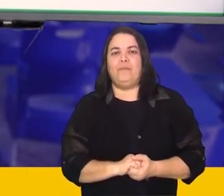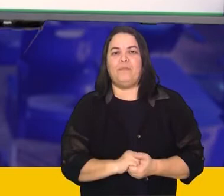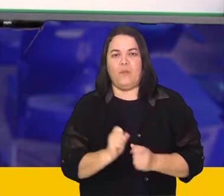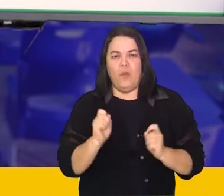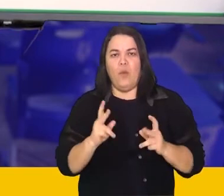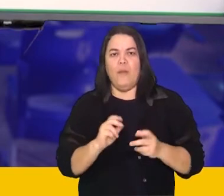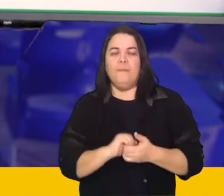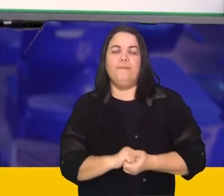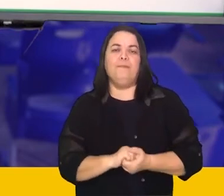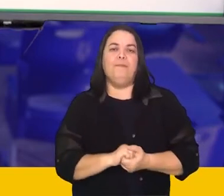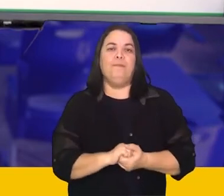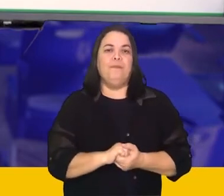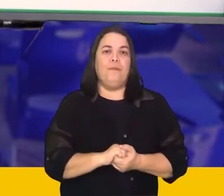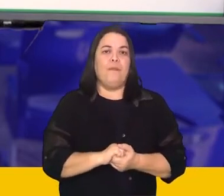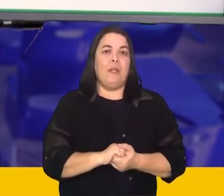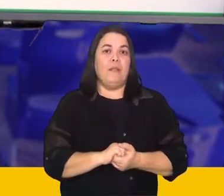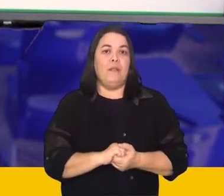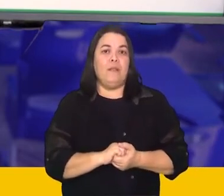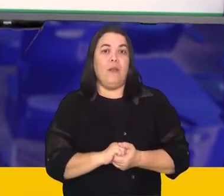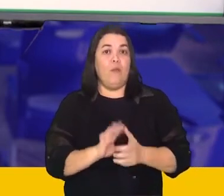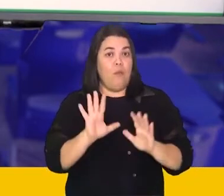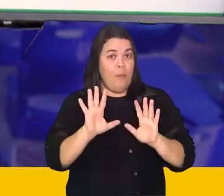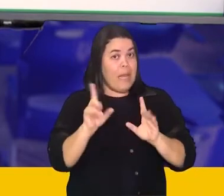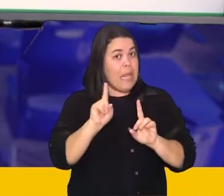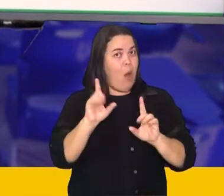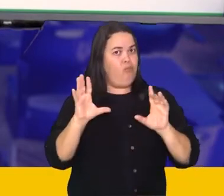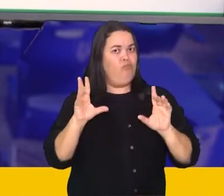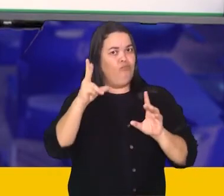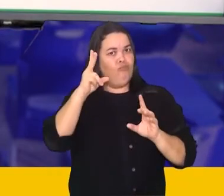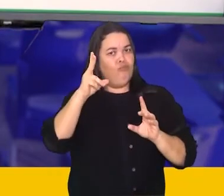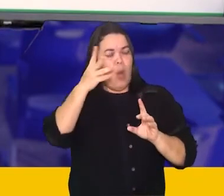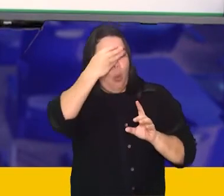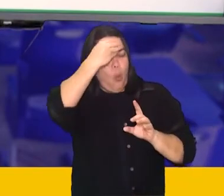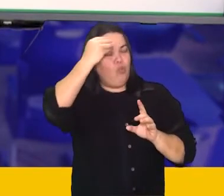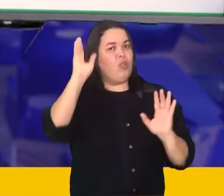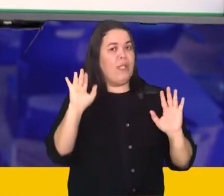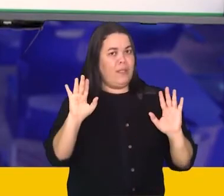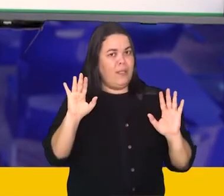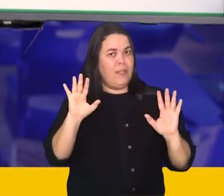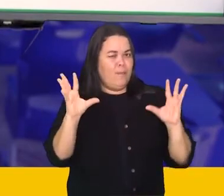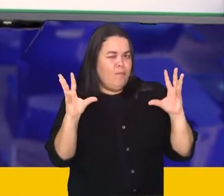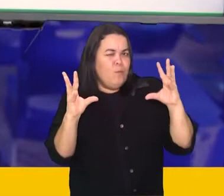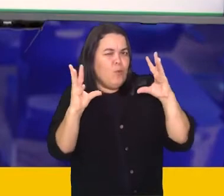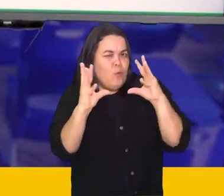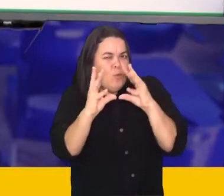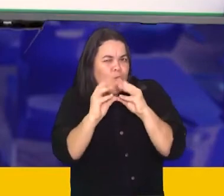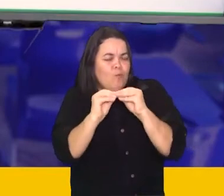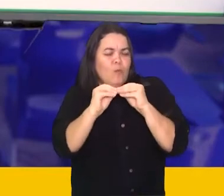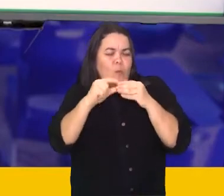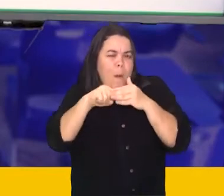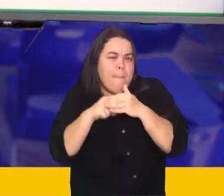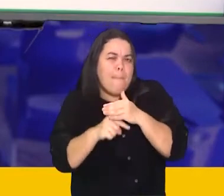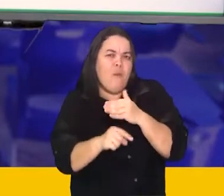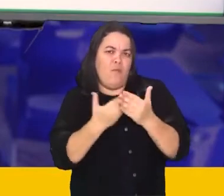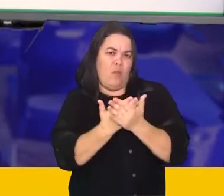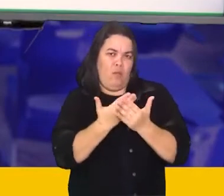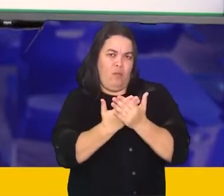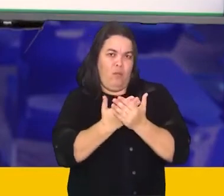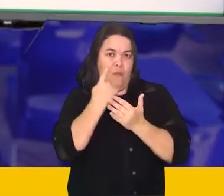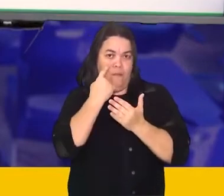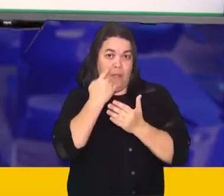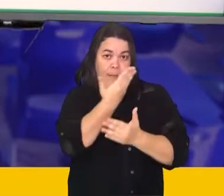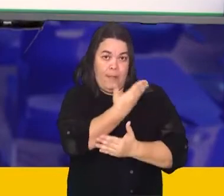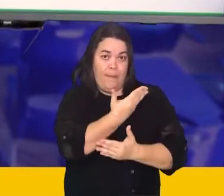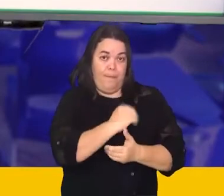Ok, aprofundando um pouquinho o estudo, para a gente não esquecer o que é que a gente está estudando, o que é que a gente está procurando nas palavras, vamos ver isso